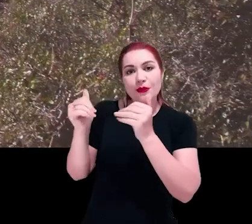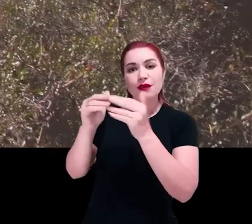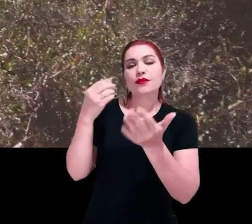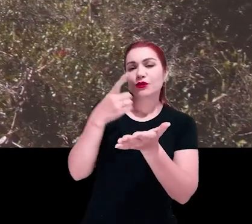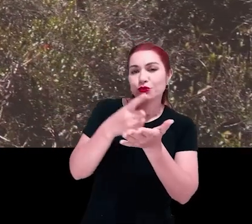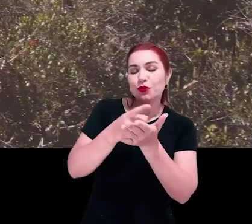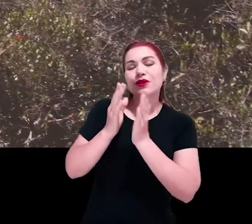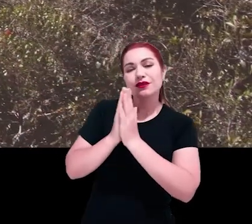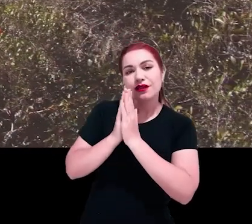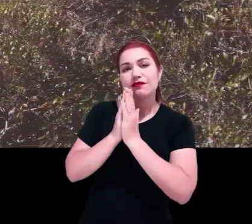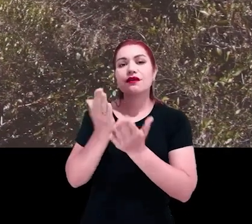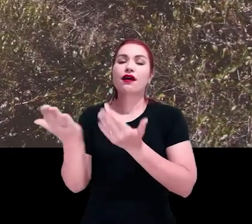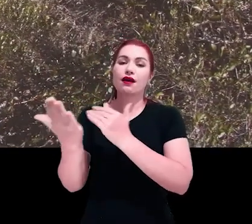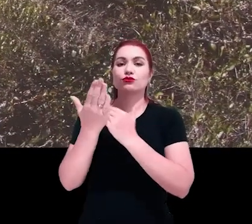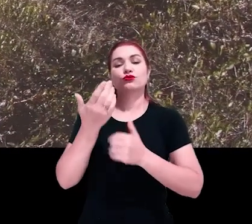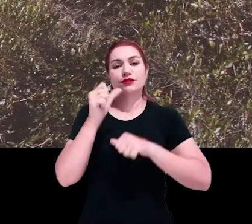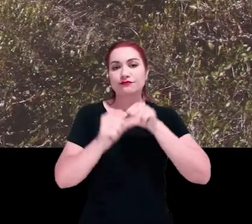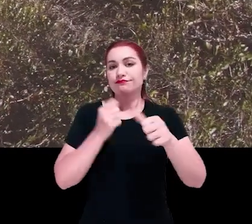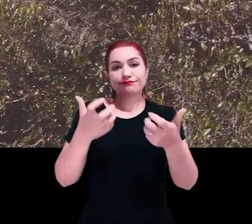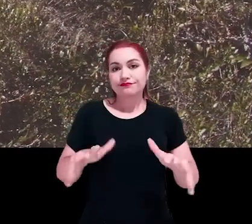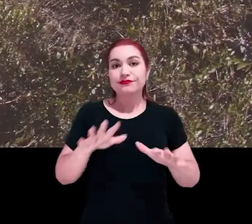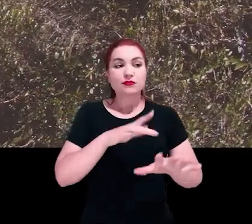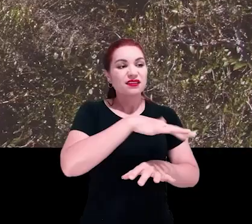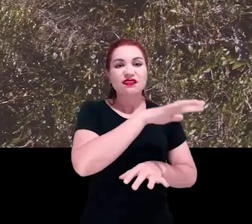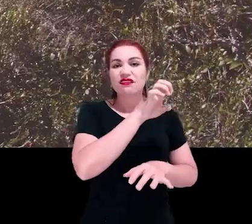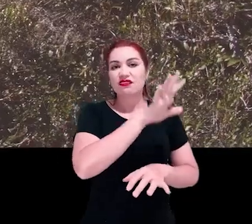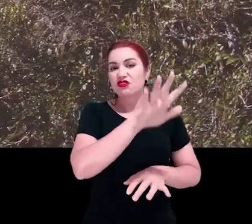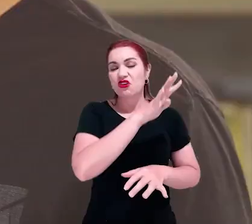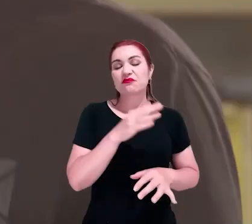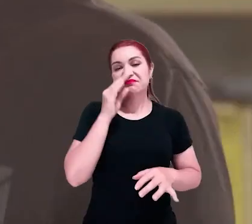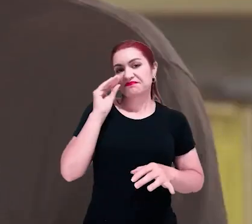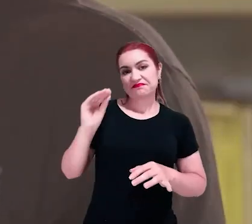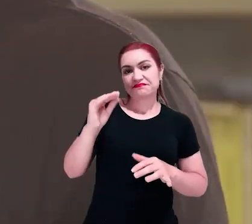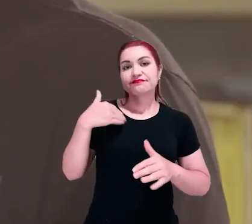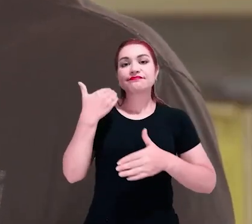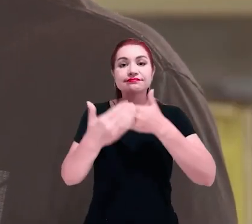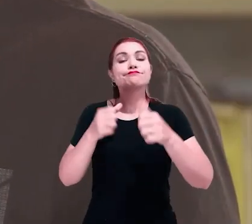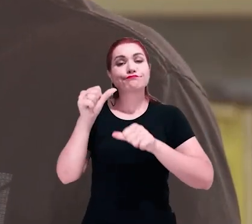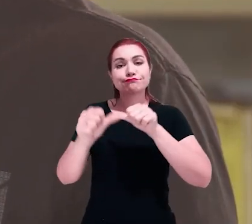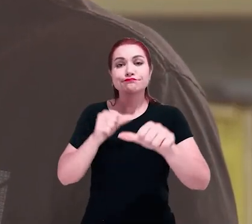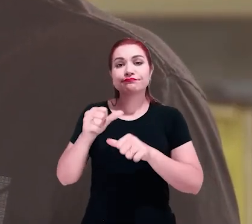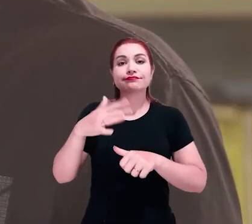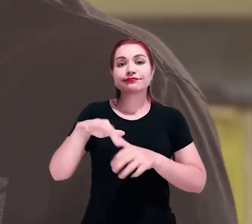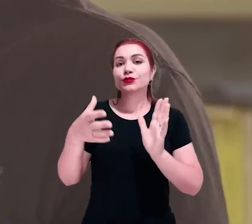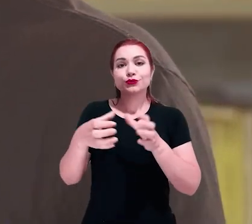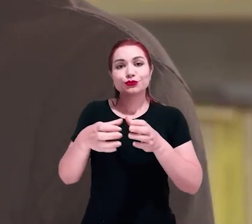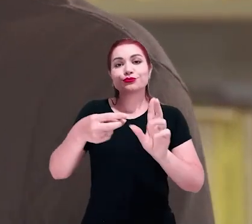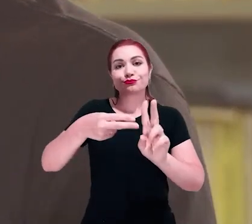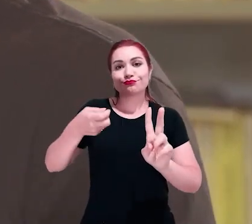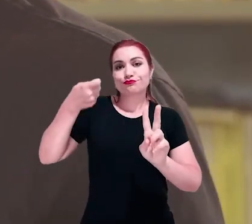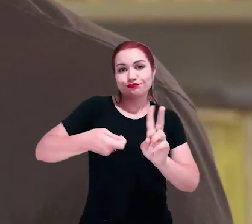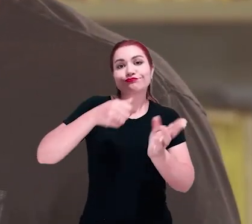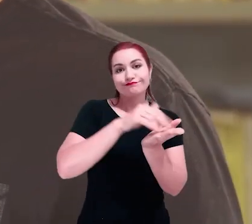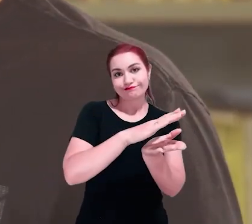documentos, eles suplicam para que essa troca não seja feita. Mas as potências europeias não estavam nem aí para isso. O que acontece é a troca e os indígenas então são obrigados a